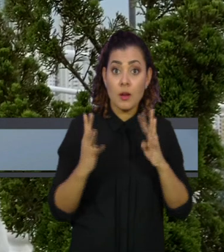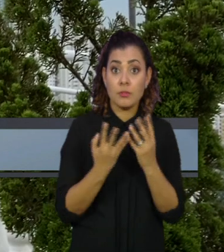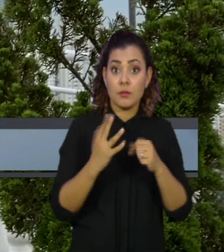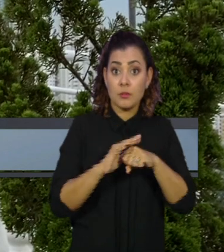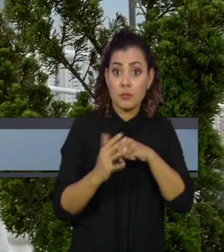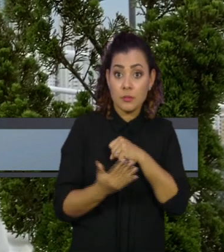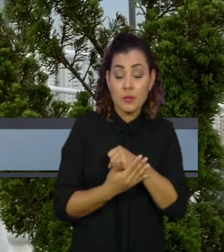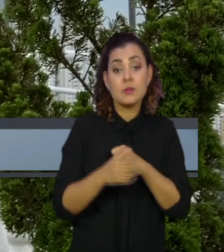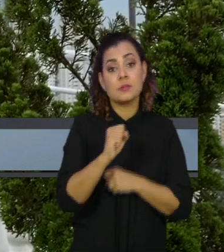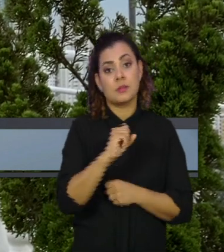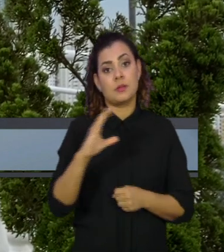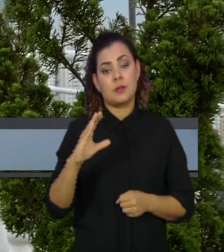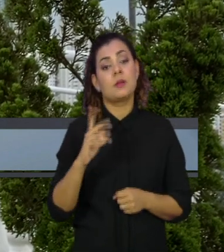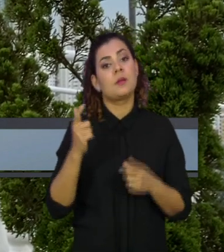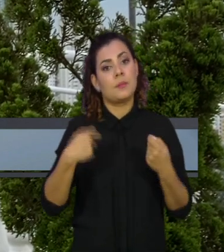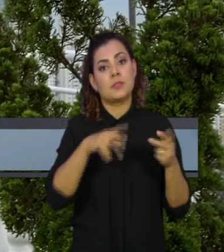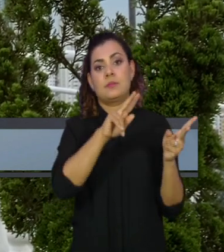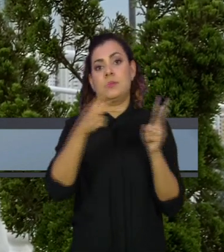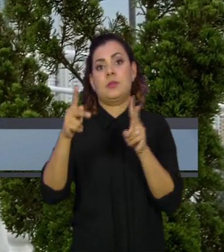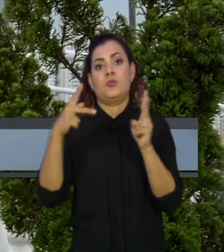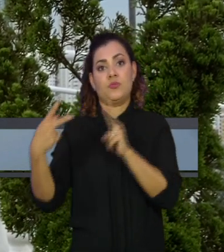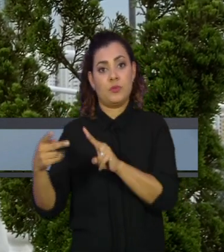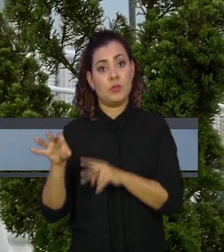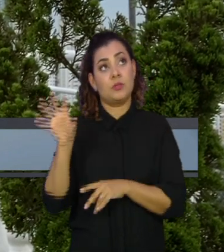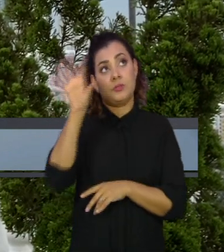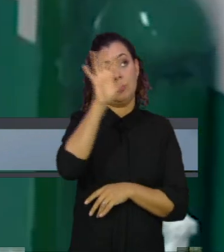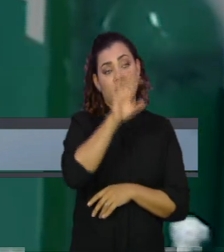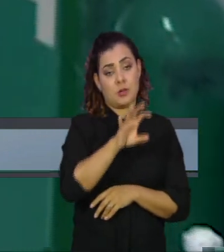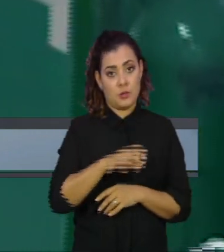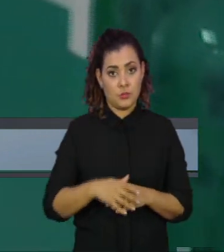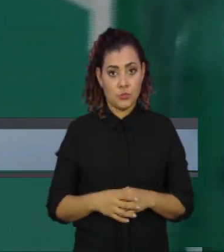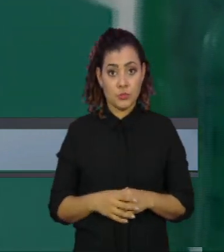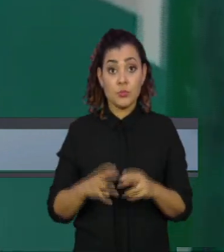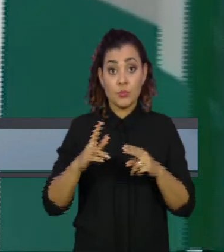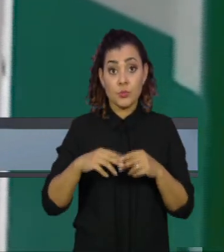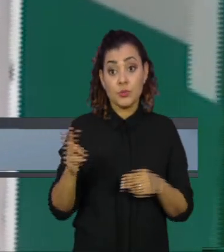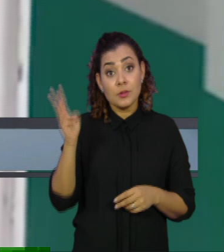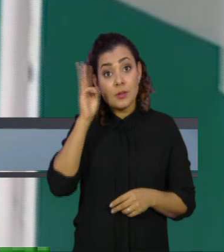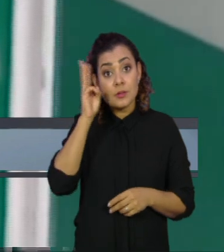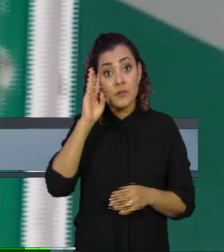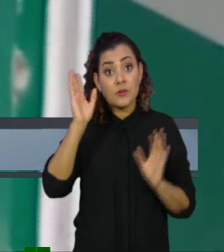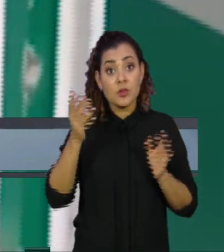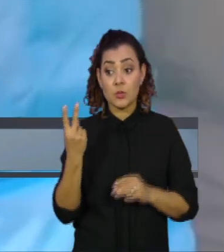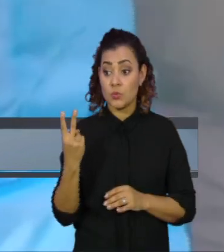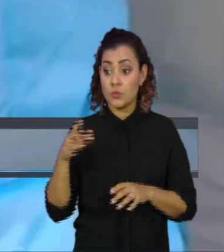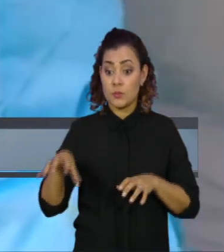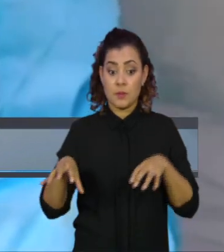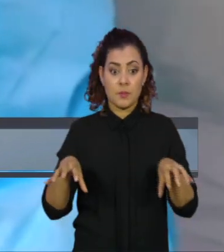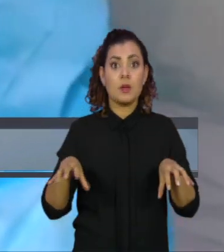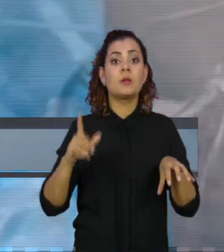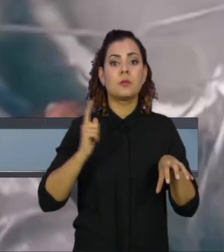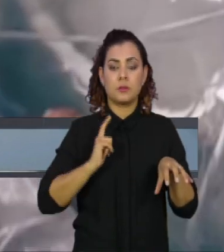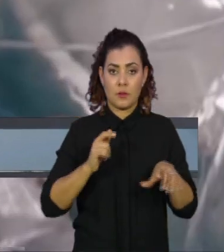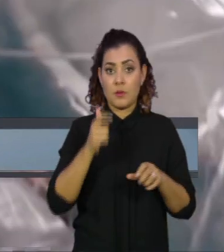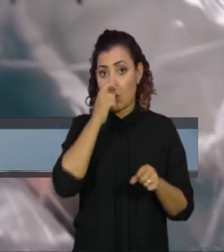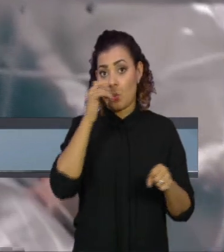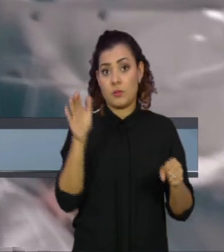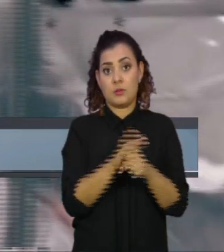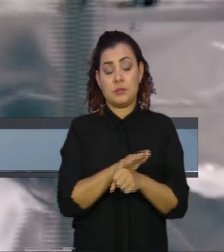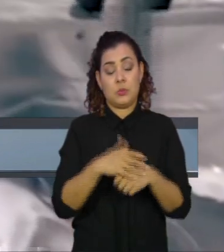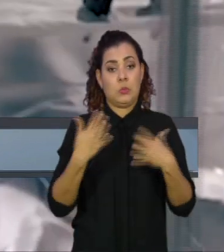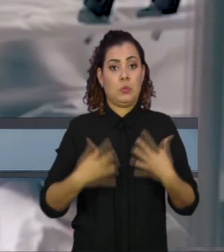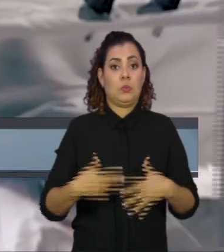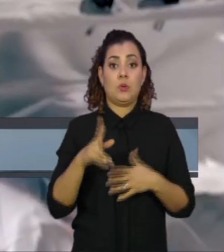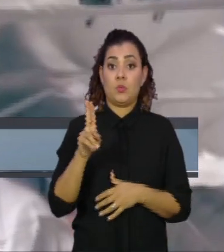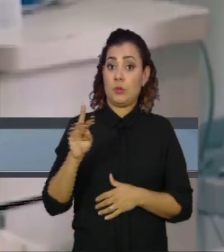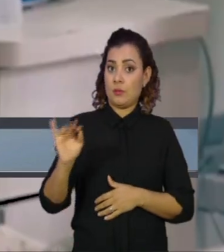Santa Catarina tem que transferir pacientes para outros estados. Nesta terça-feira, duas regiões catarinenses atingiram lotação máxima em seus